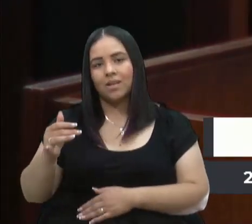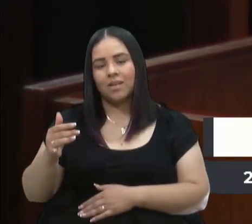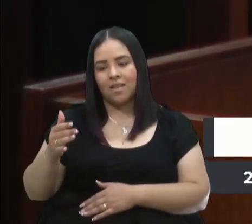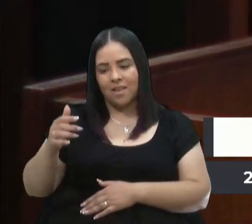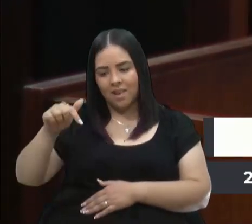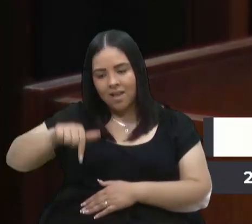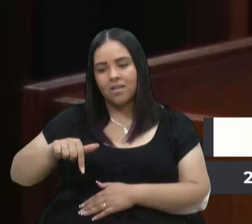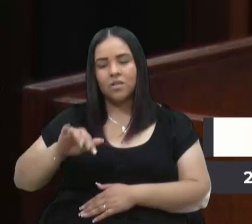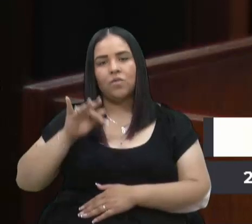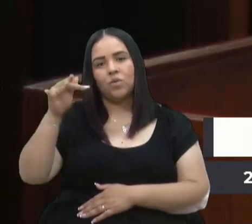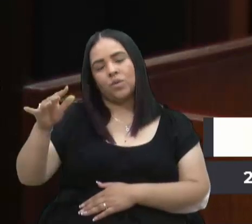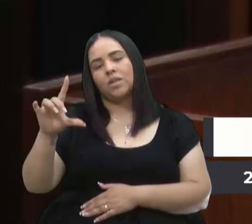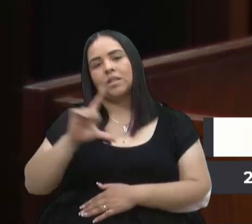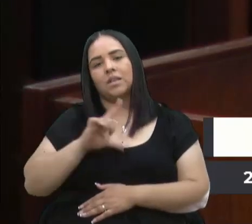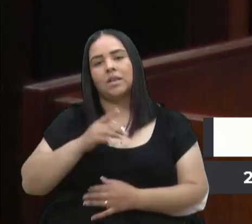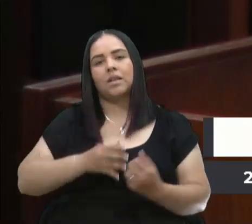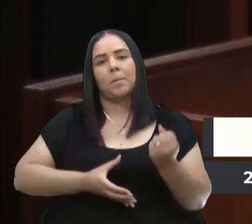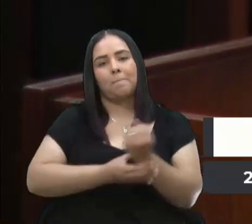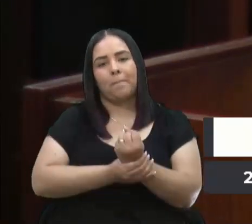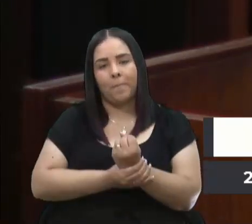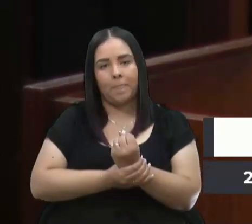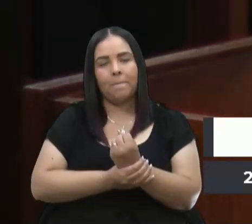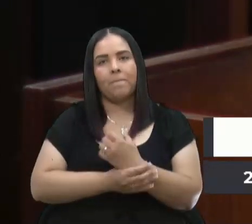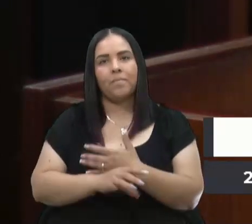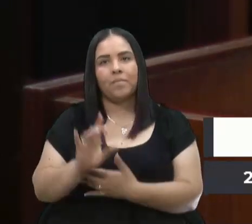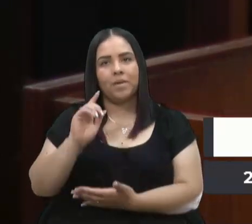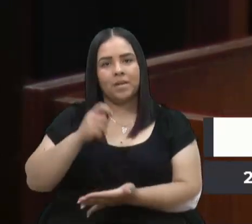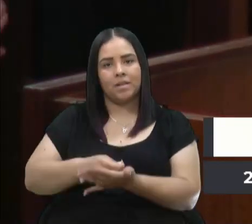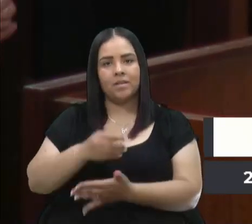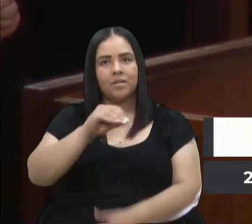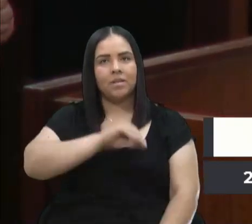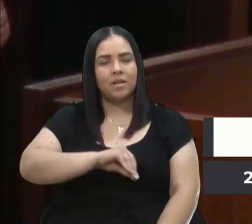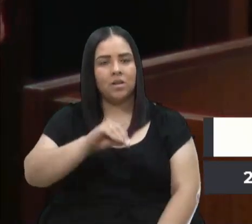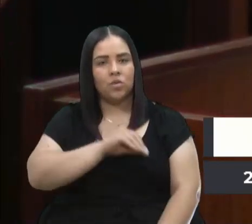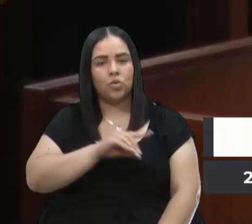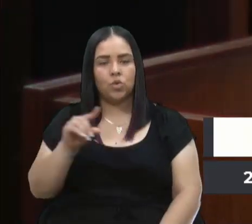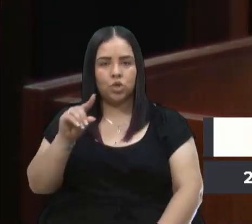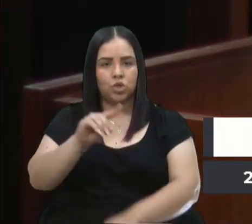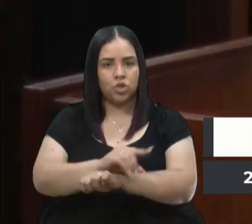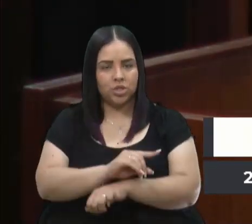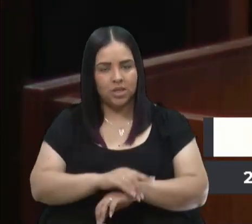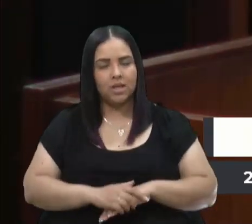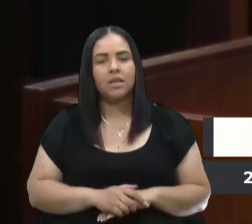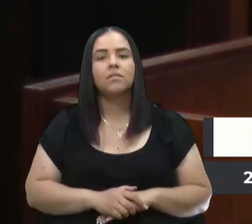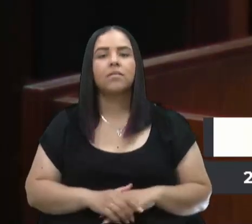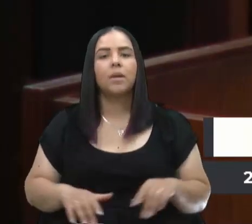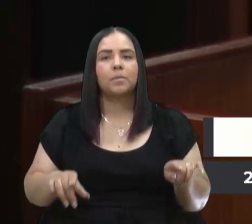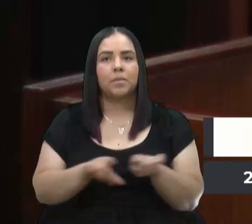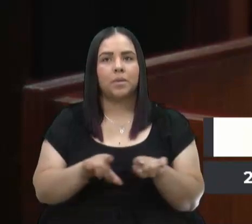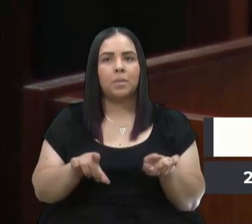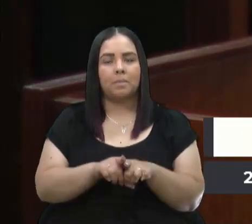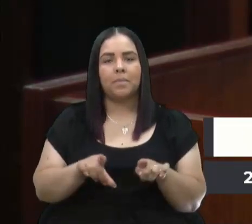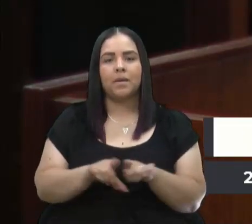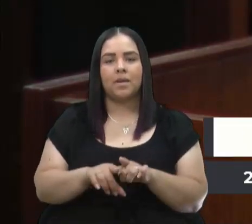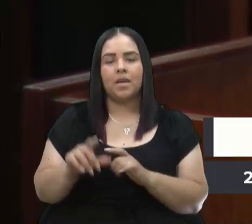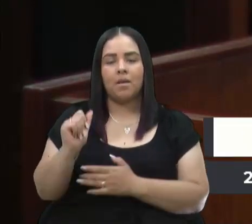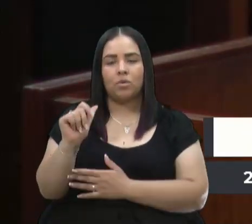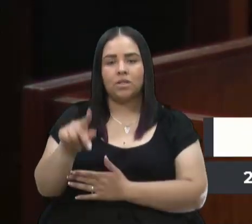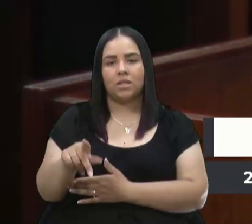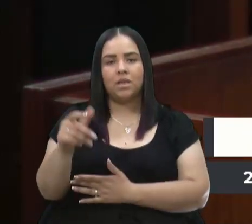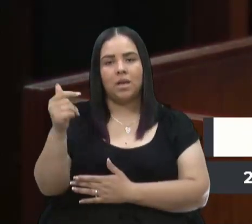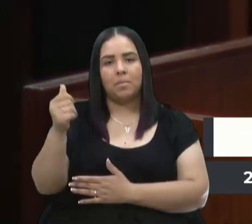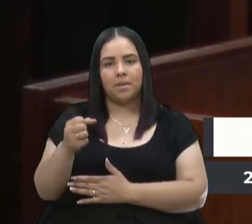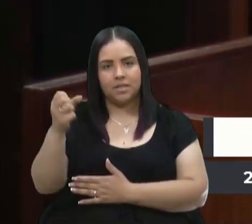futuro, haja a garantia do pagamento de salários em dia, assim como pensões e